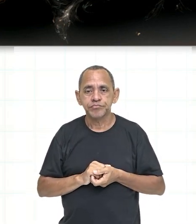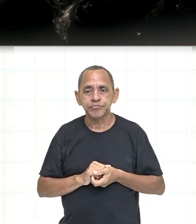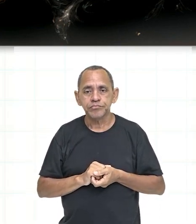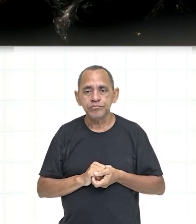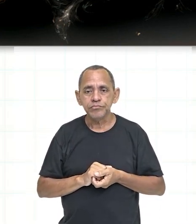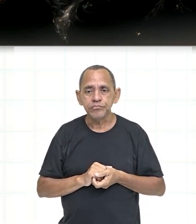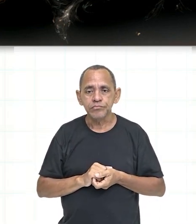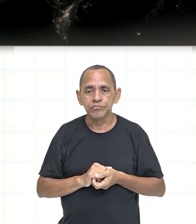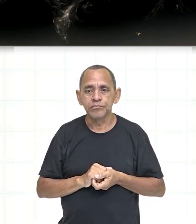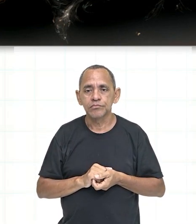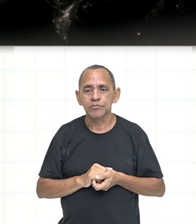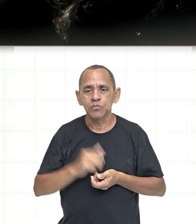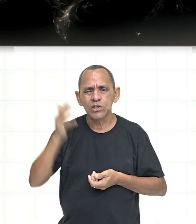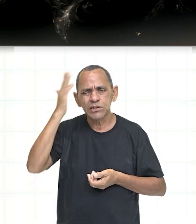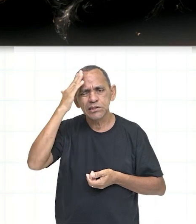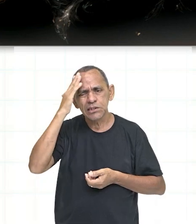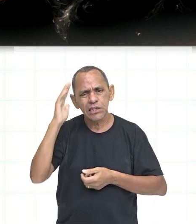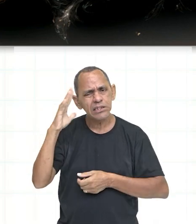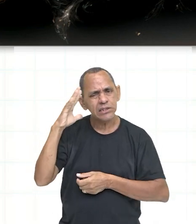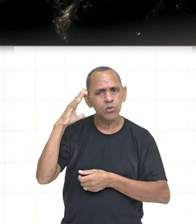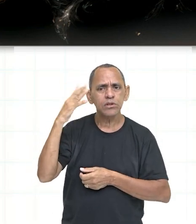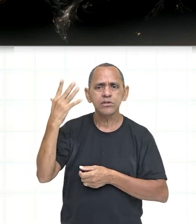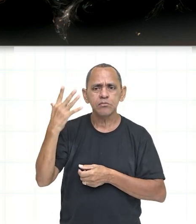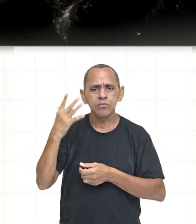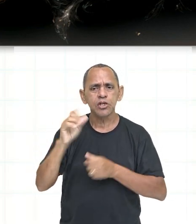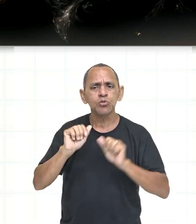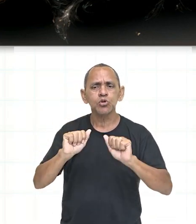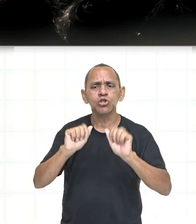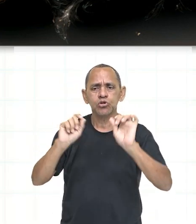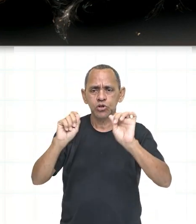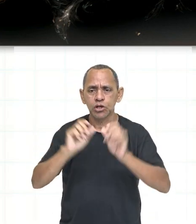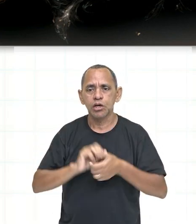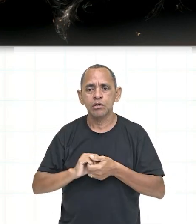cosmos. Então, entender esse fenômeno poderia